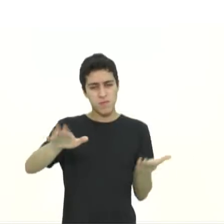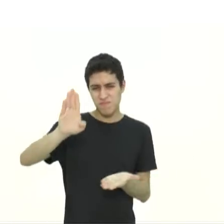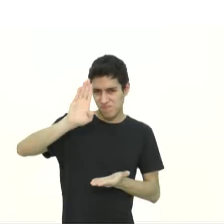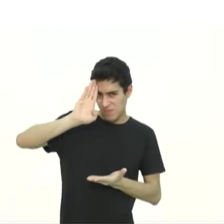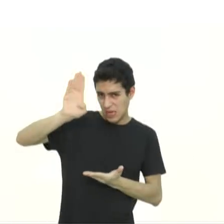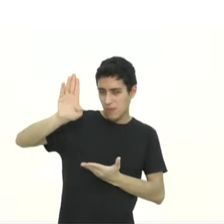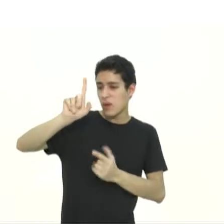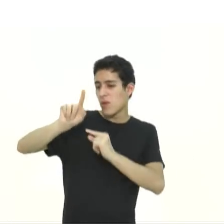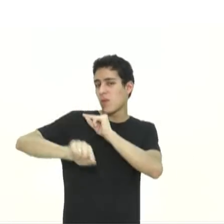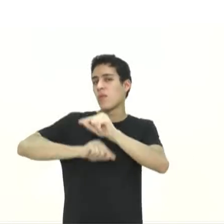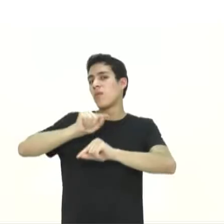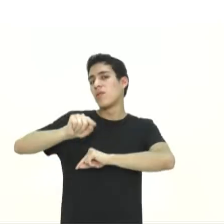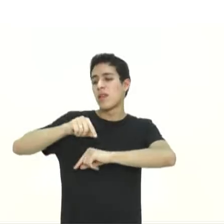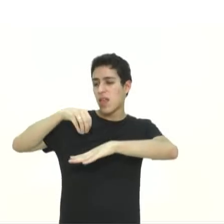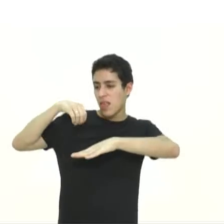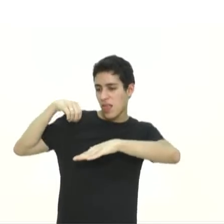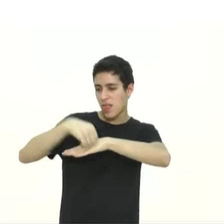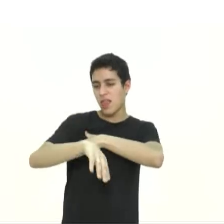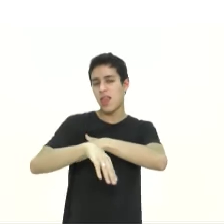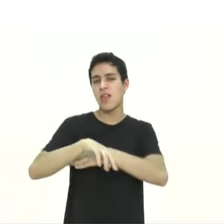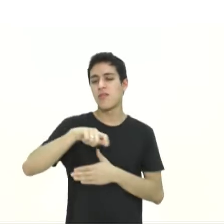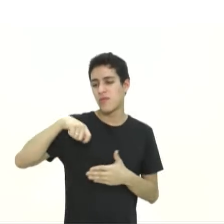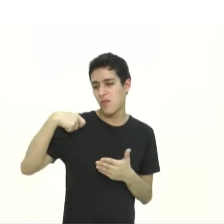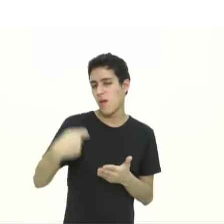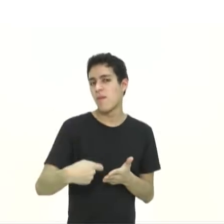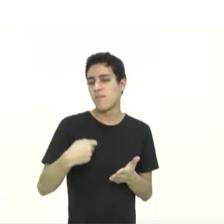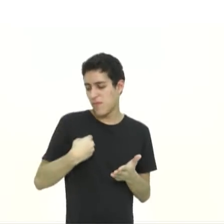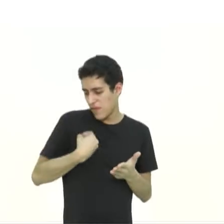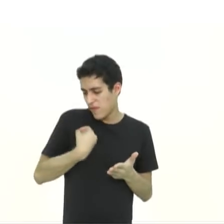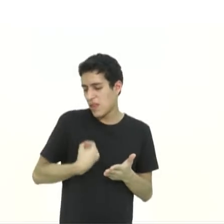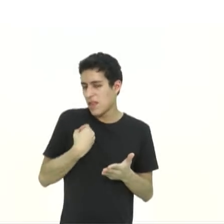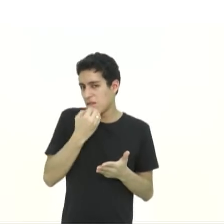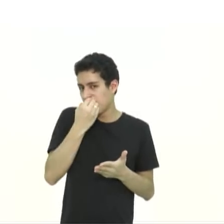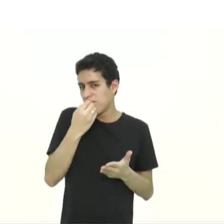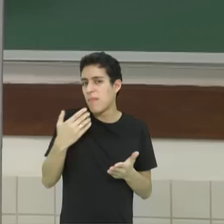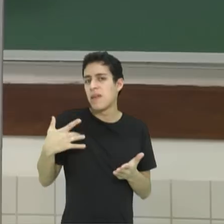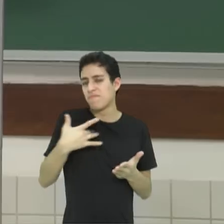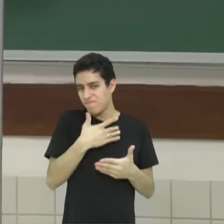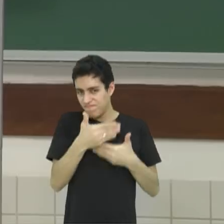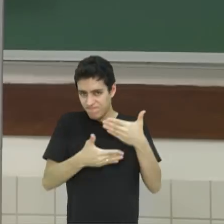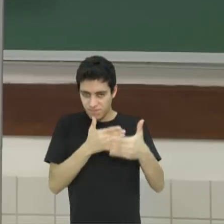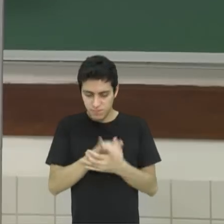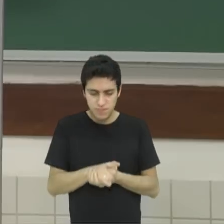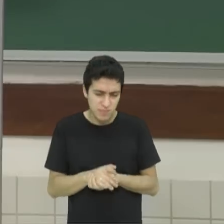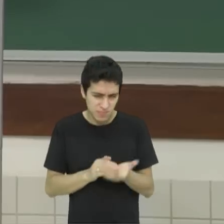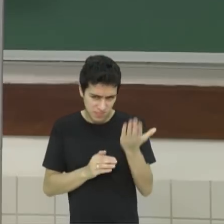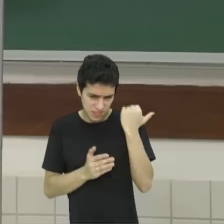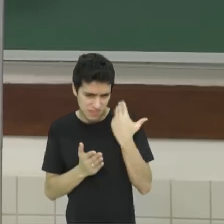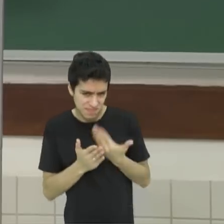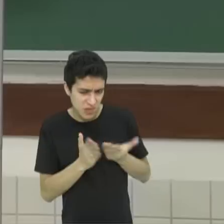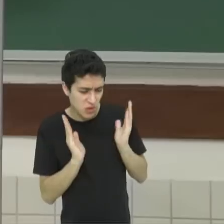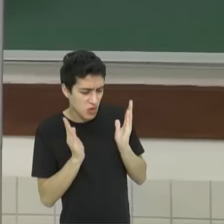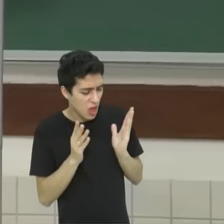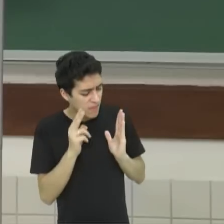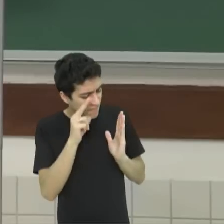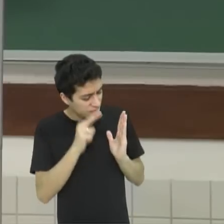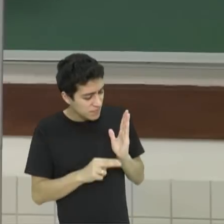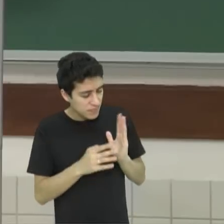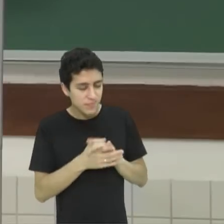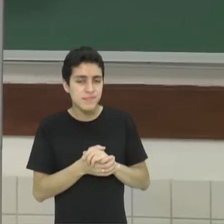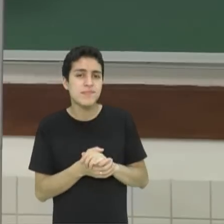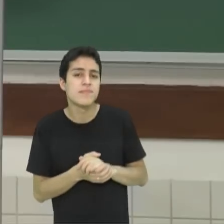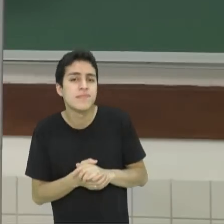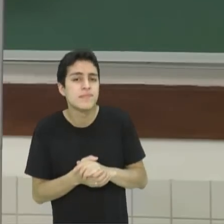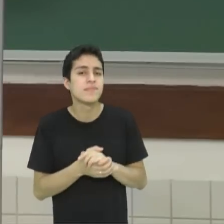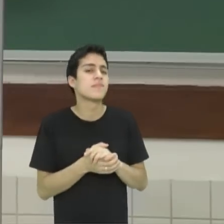dão dicas sobre saúde e bem-estar. Na aula 101 nós vimos um texto desses, você se lembra? Era aquele